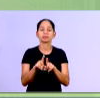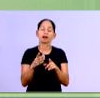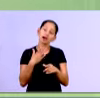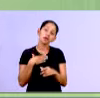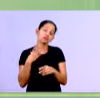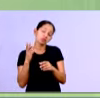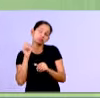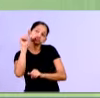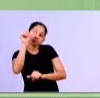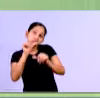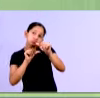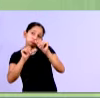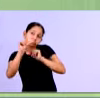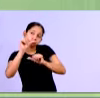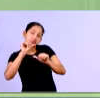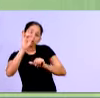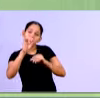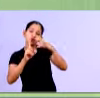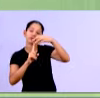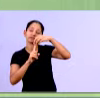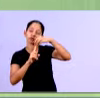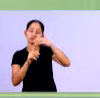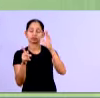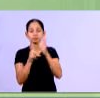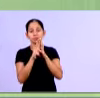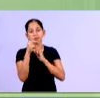minhas informações,